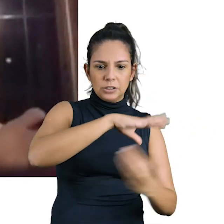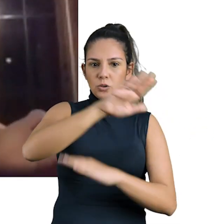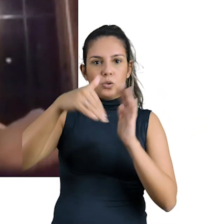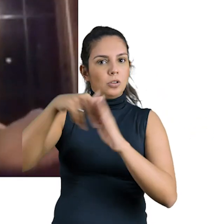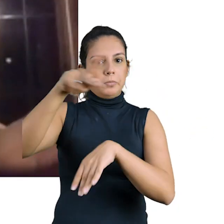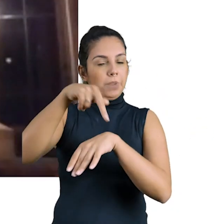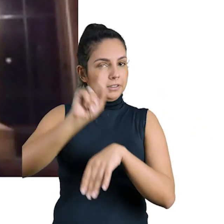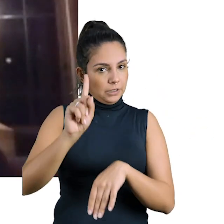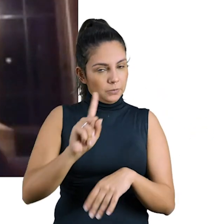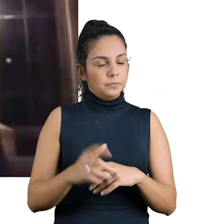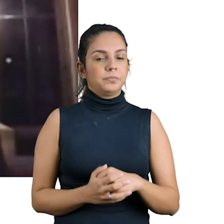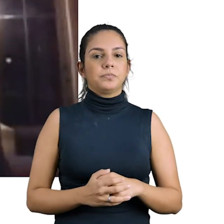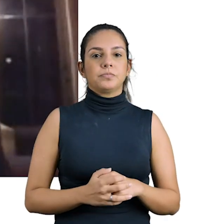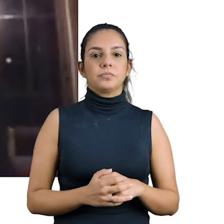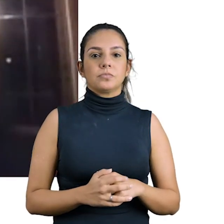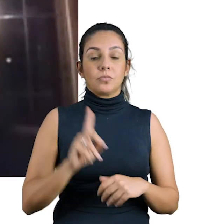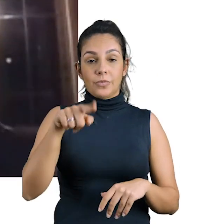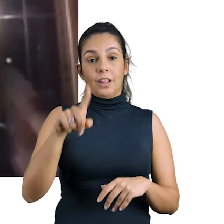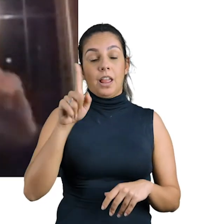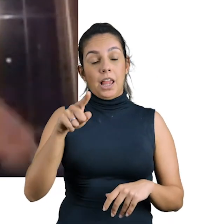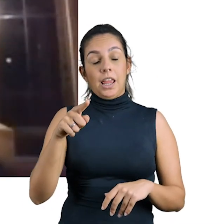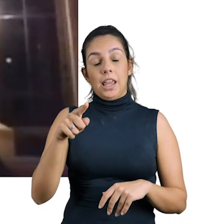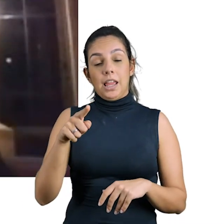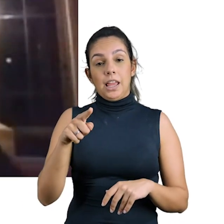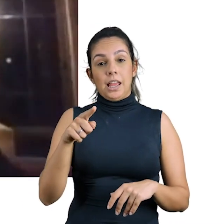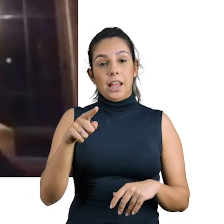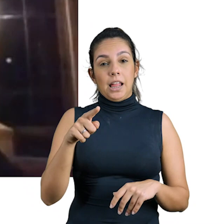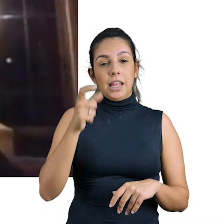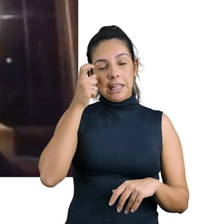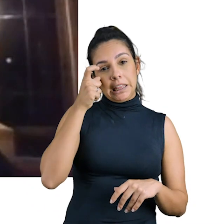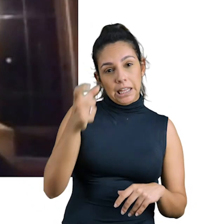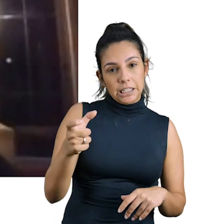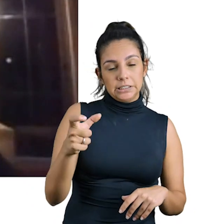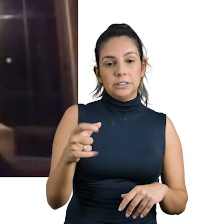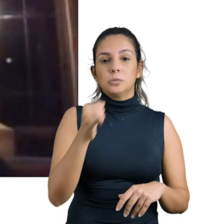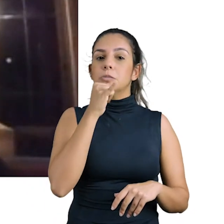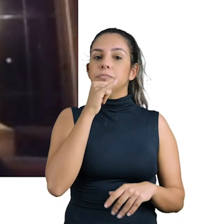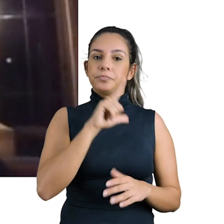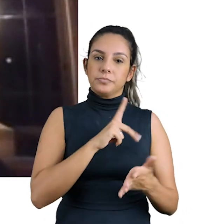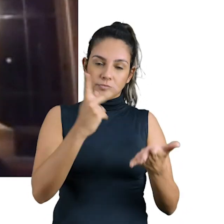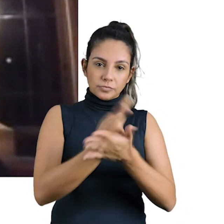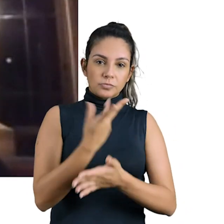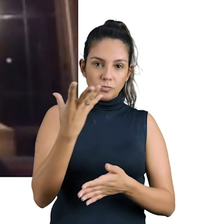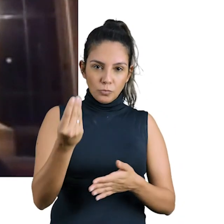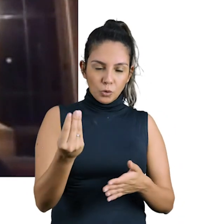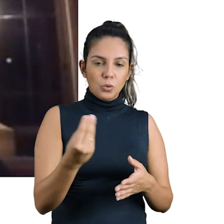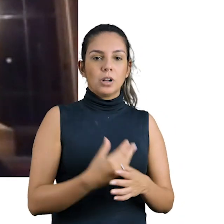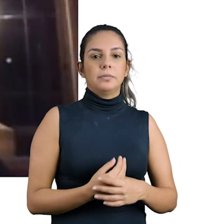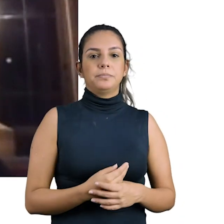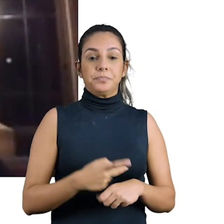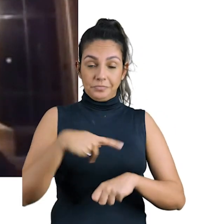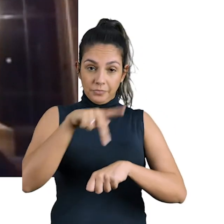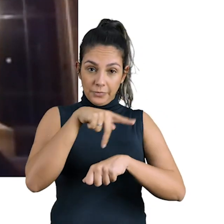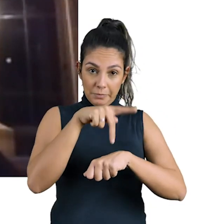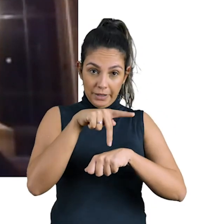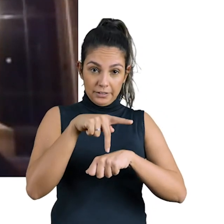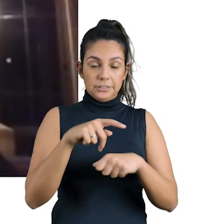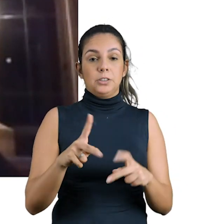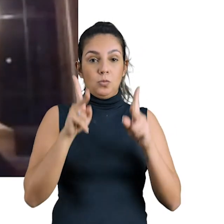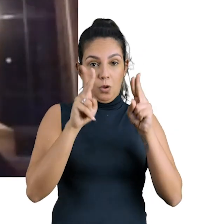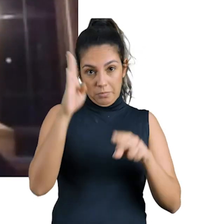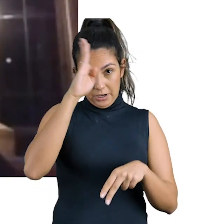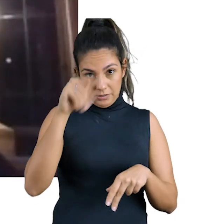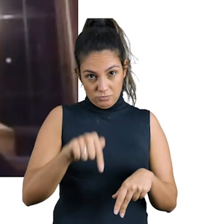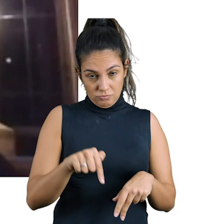os países, né? O que é interessante, não sei o que você acha, é que tem acontecido muito nos